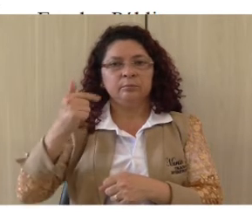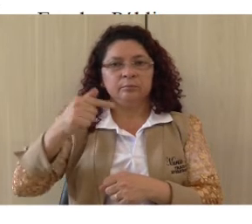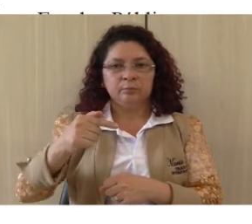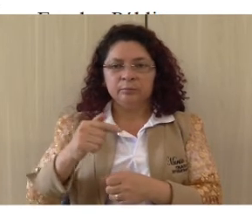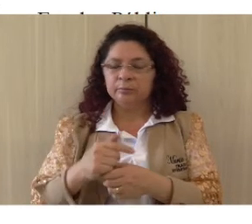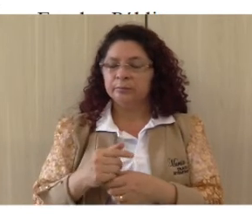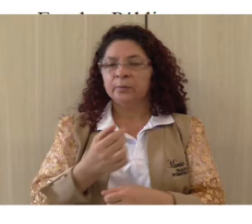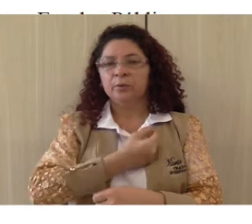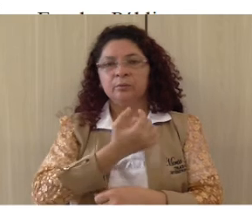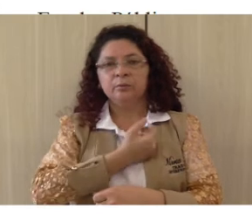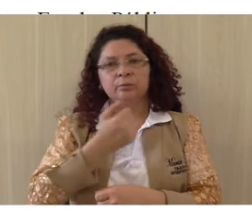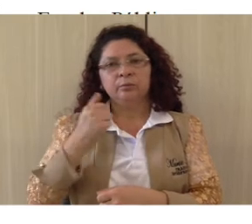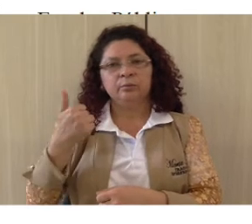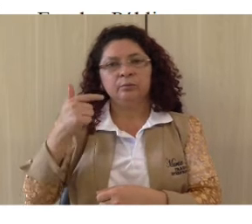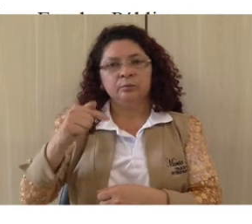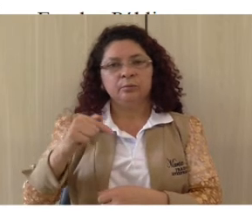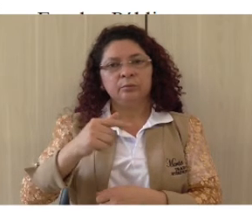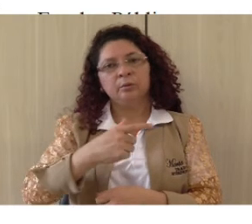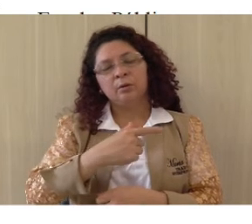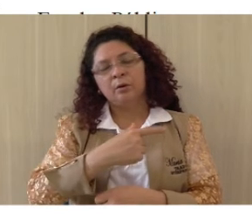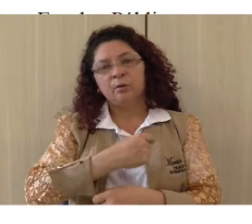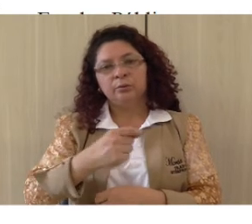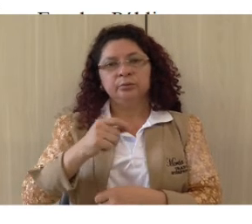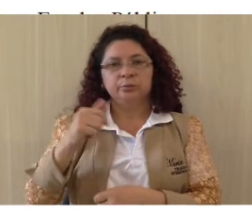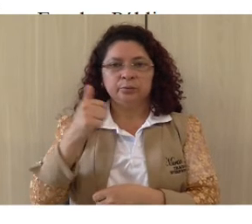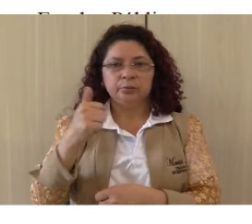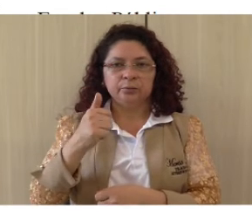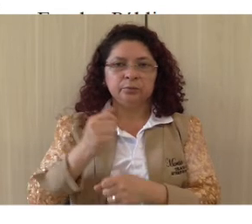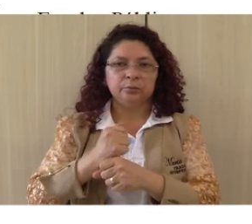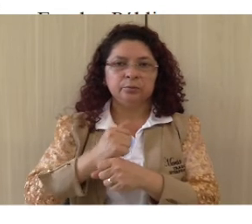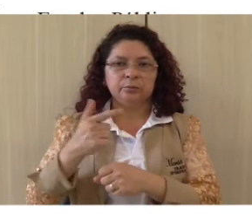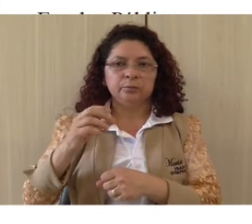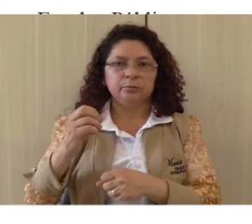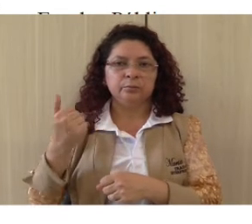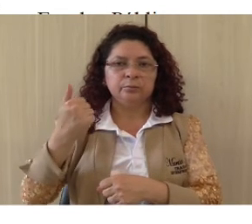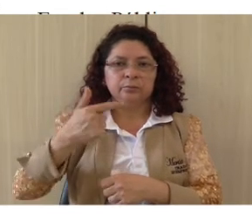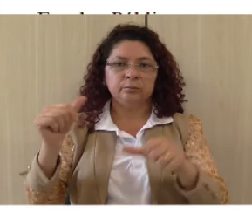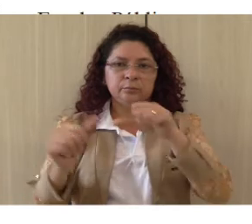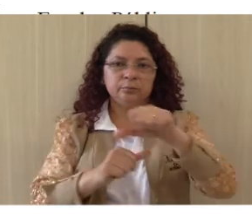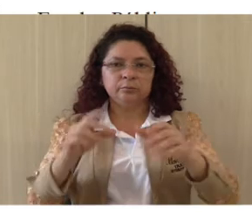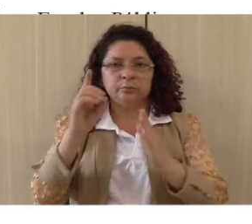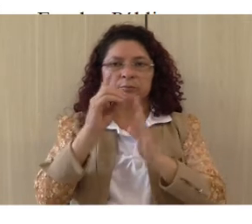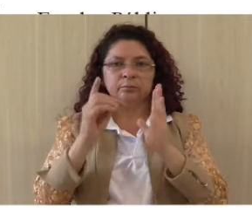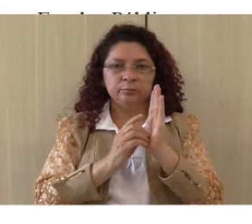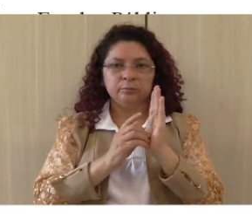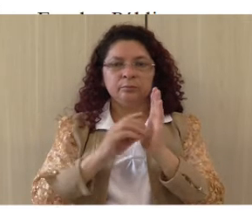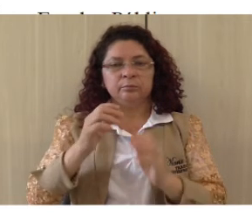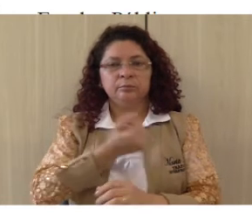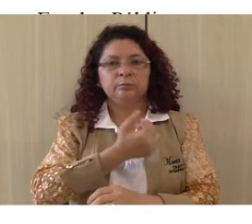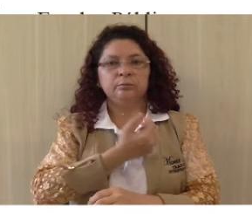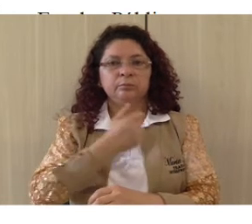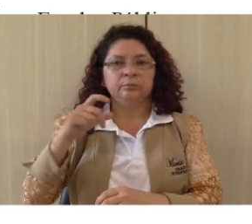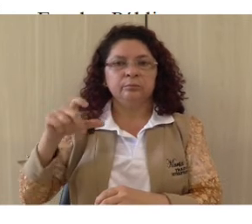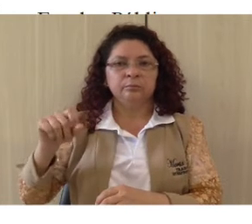Normativa nº 18, de 11 de outubro de 2012, alterada pela Portaria Normativa nº 9, de